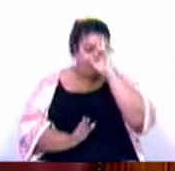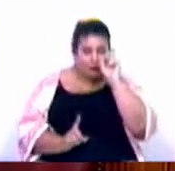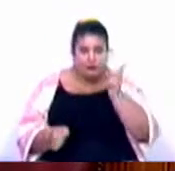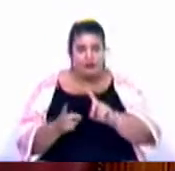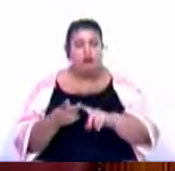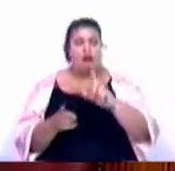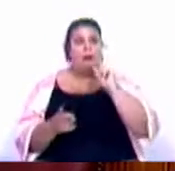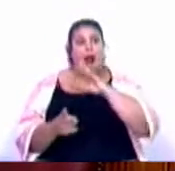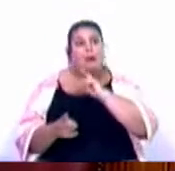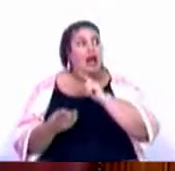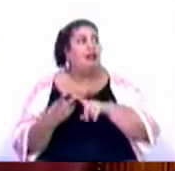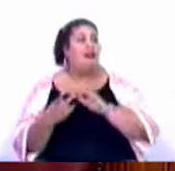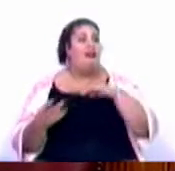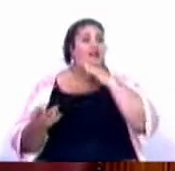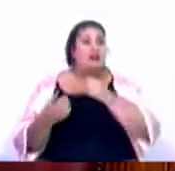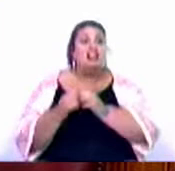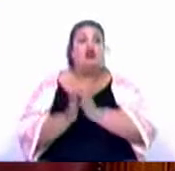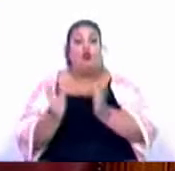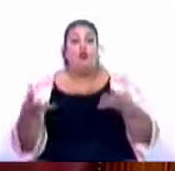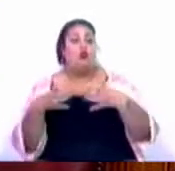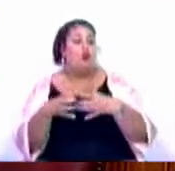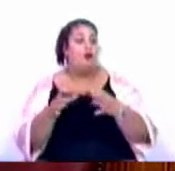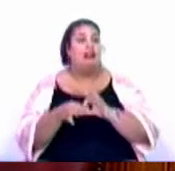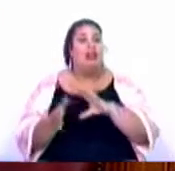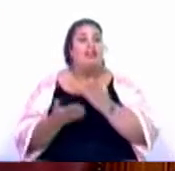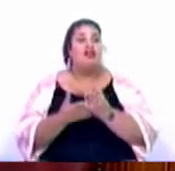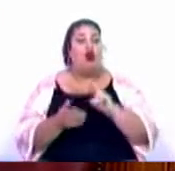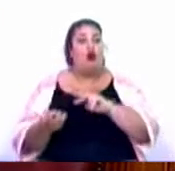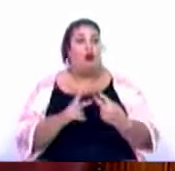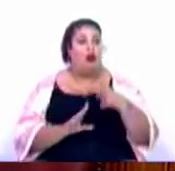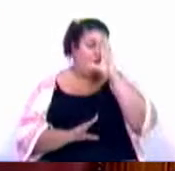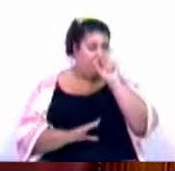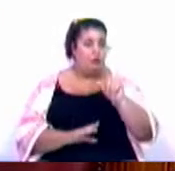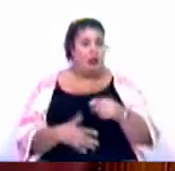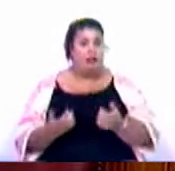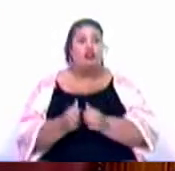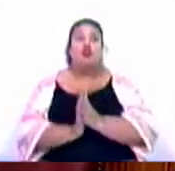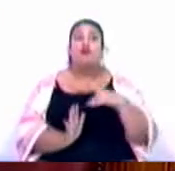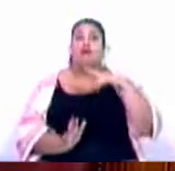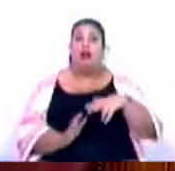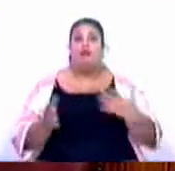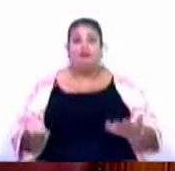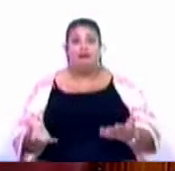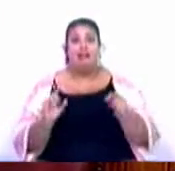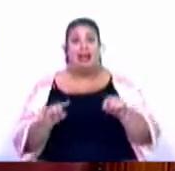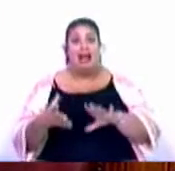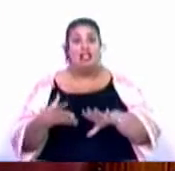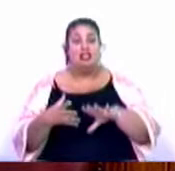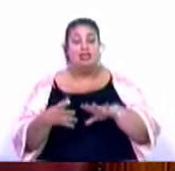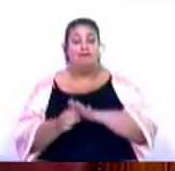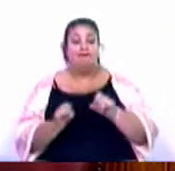professores, dos pais, de toda a comunidade educativa, das autarquias, do Governo, de todo o país, esta pandemia